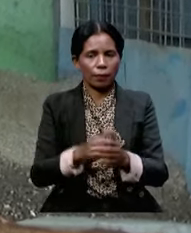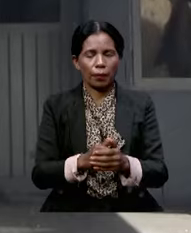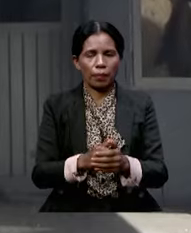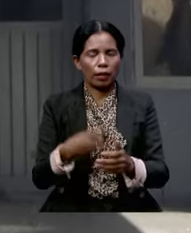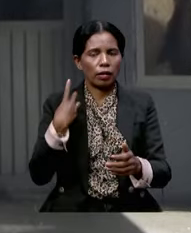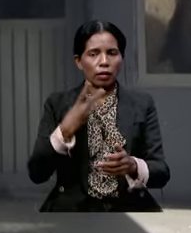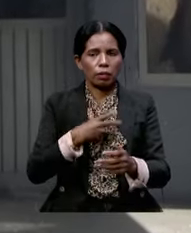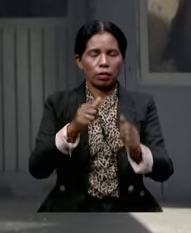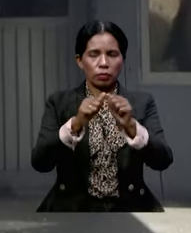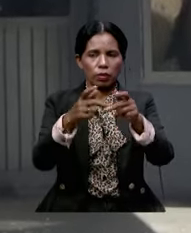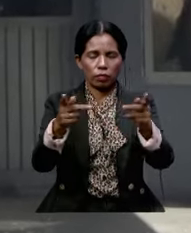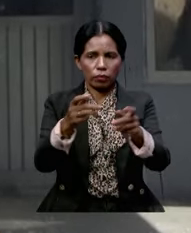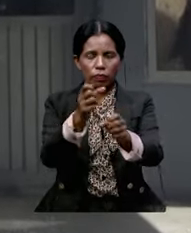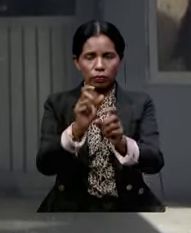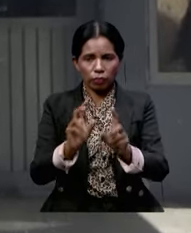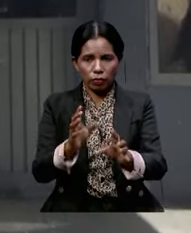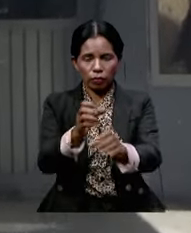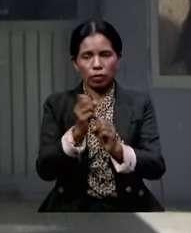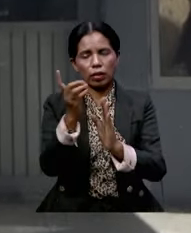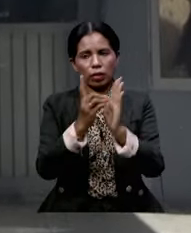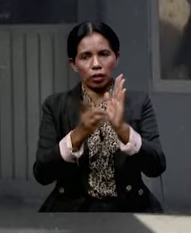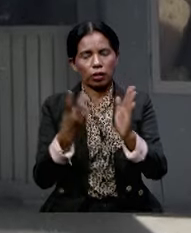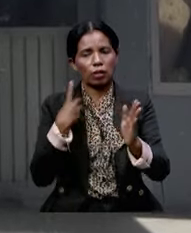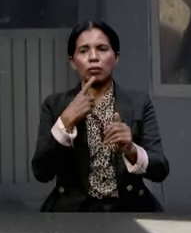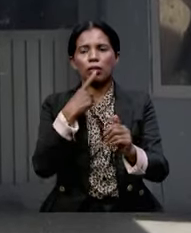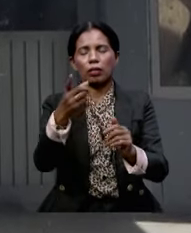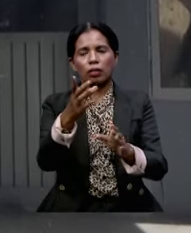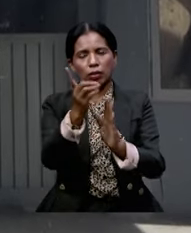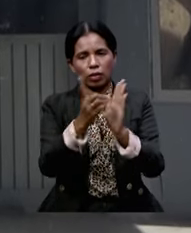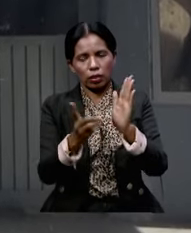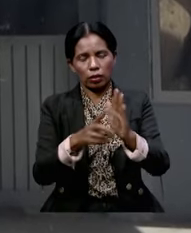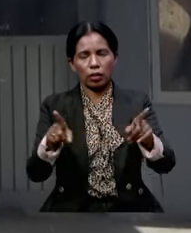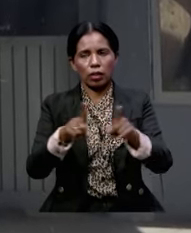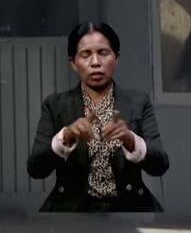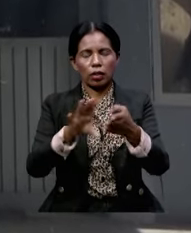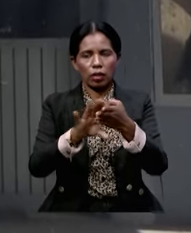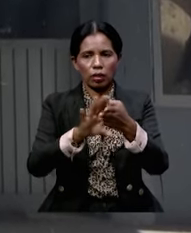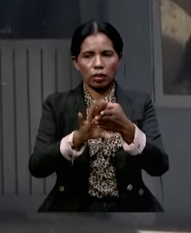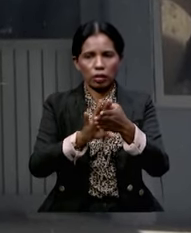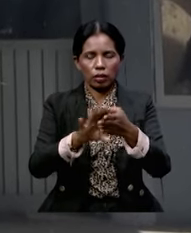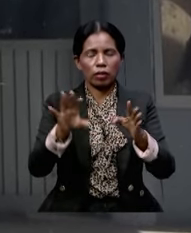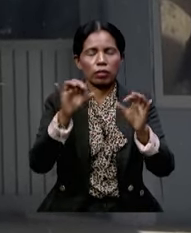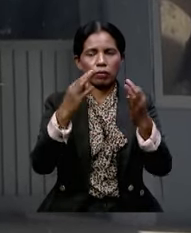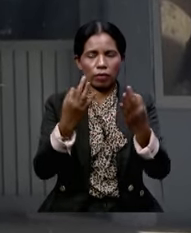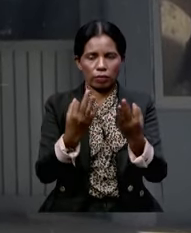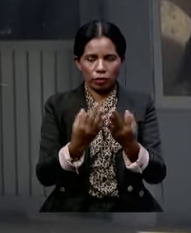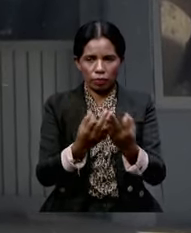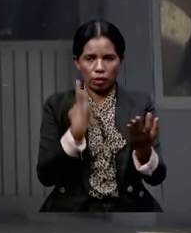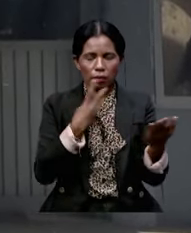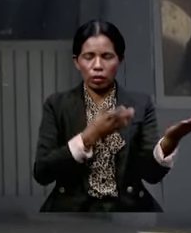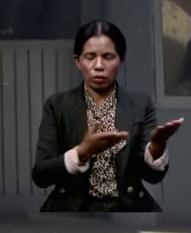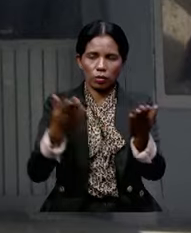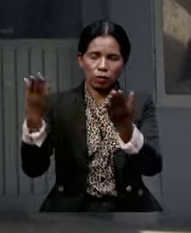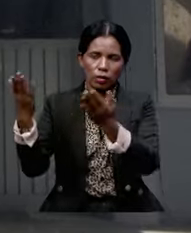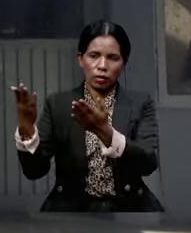ker de tengi futi dadas Tama na idadaw, kami rekolya na dados, hanesang elektoral, homo sa bise familia fotokopi, kami submeto na bahaya posto,